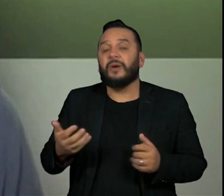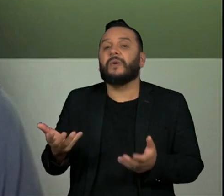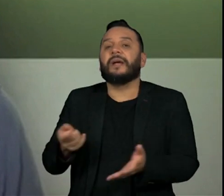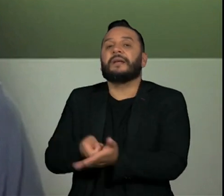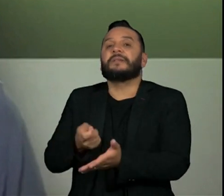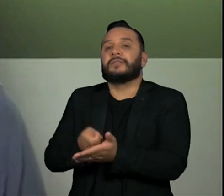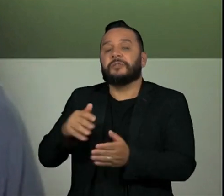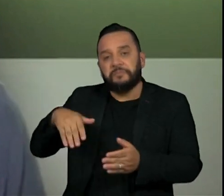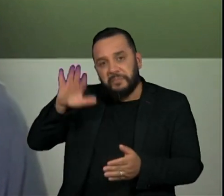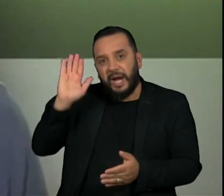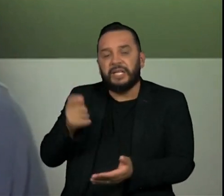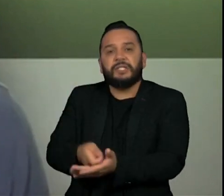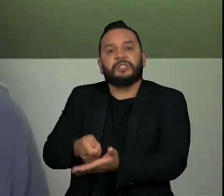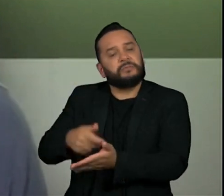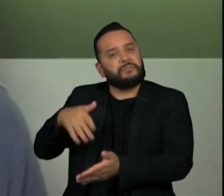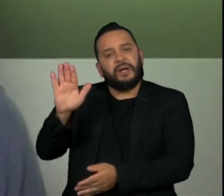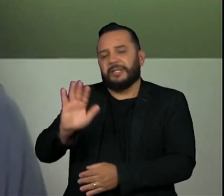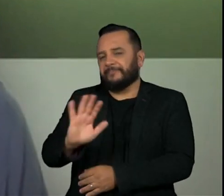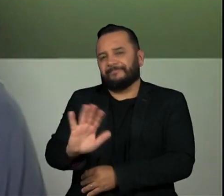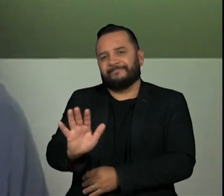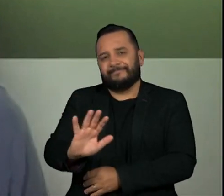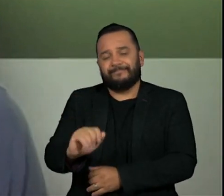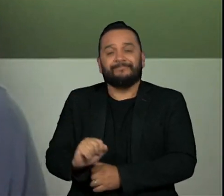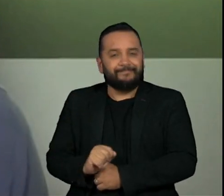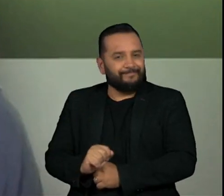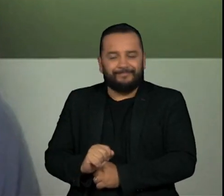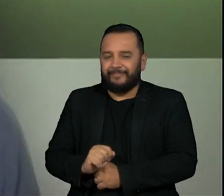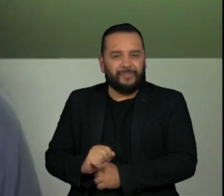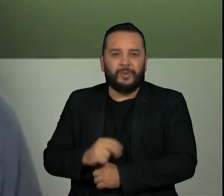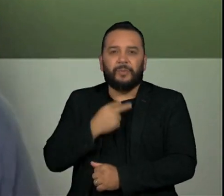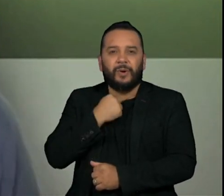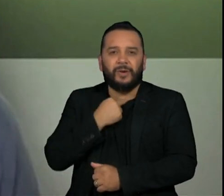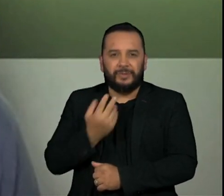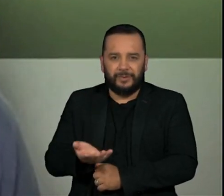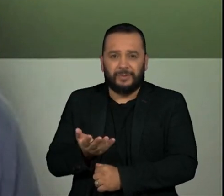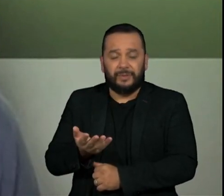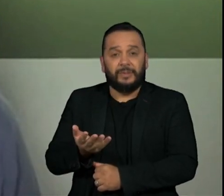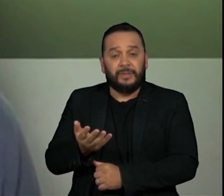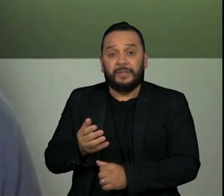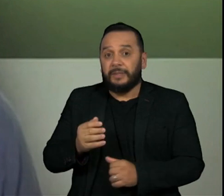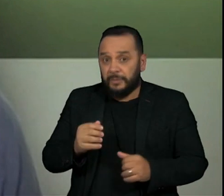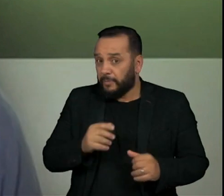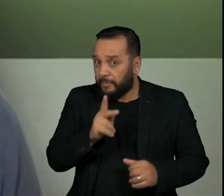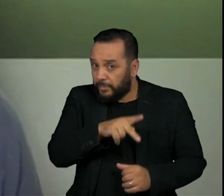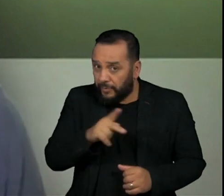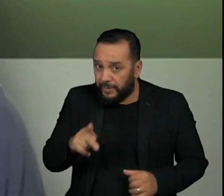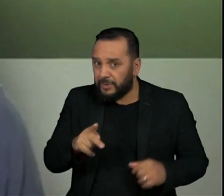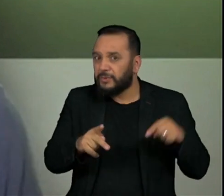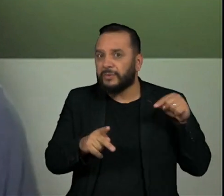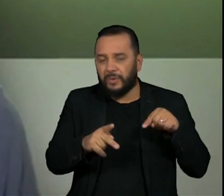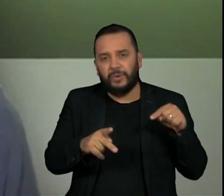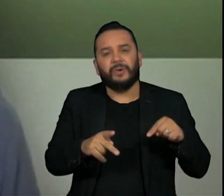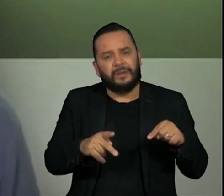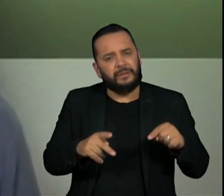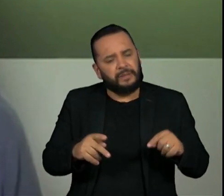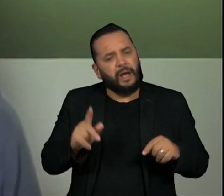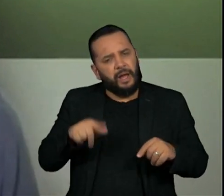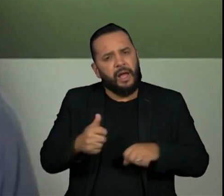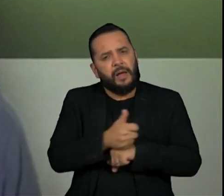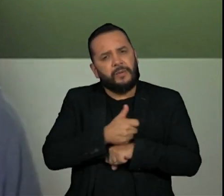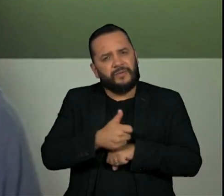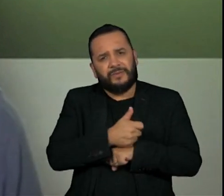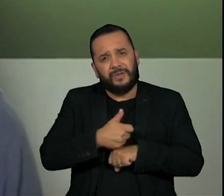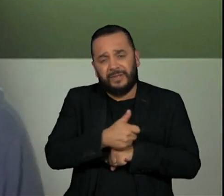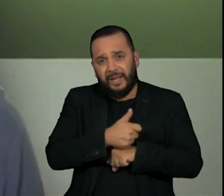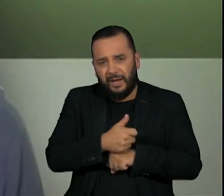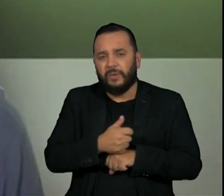sem lembrar que os professores fariam isso se tivessem as condições para fazer isso. Então, a gente precisa do movimento da